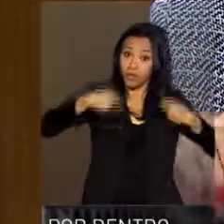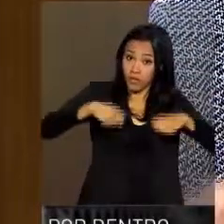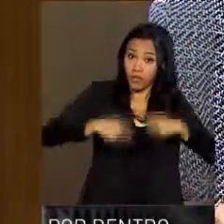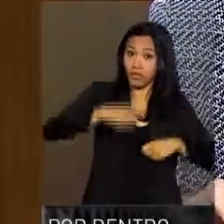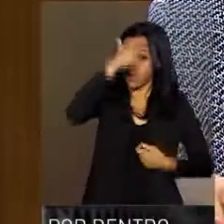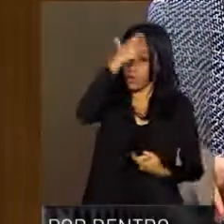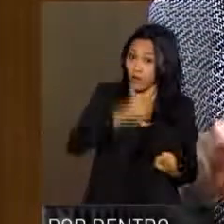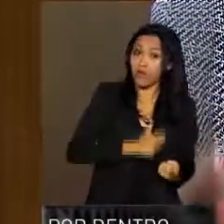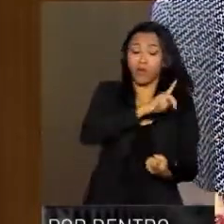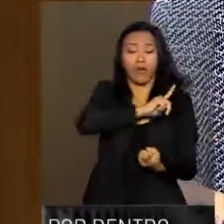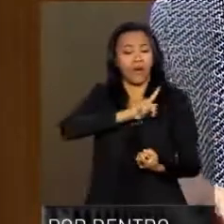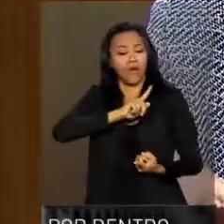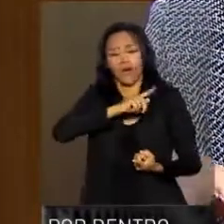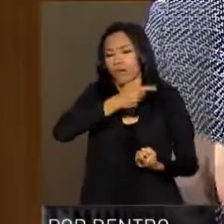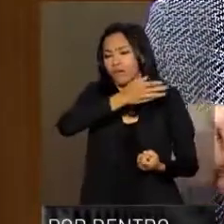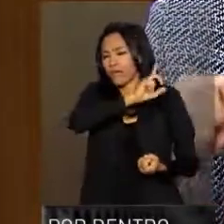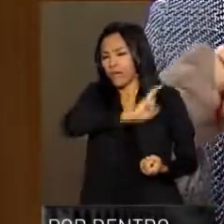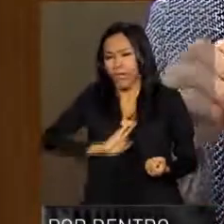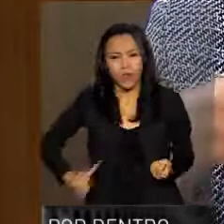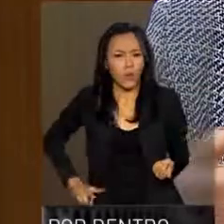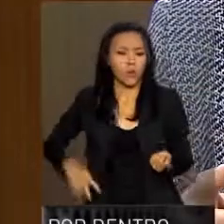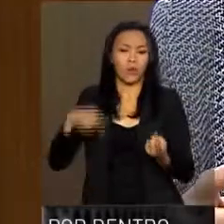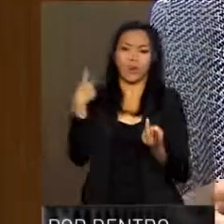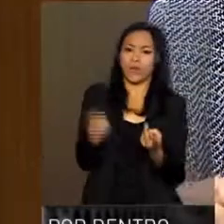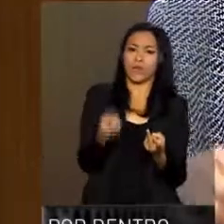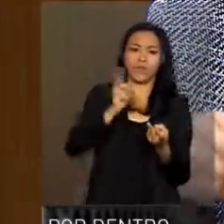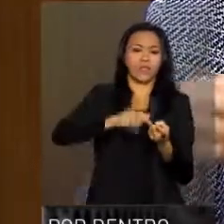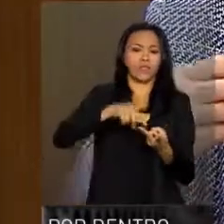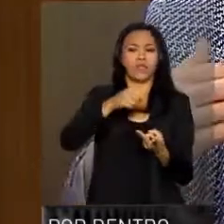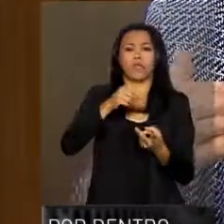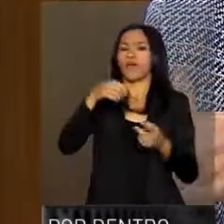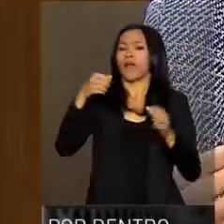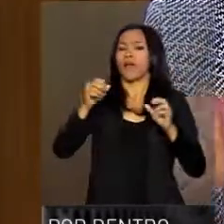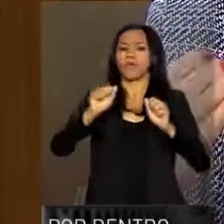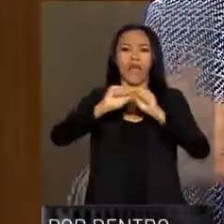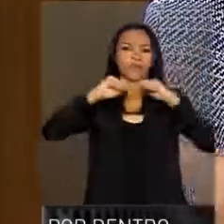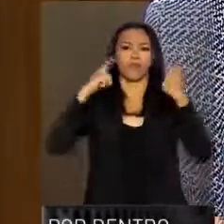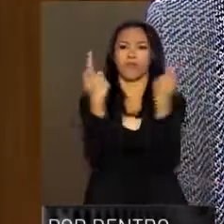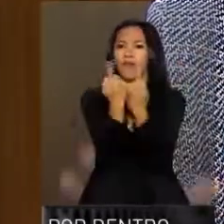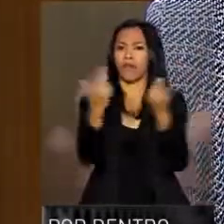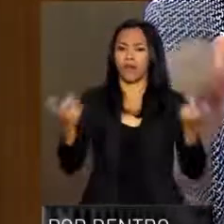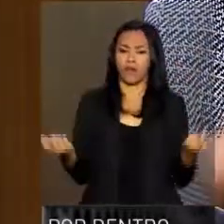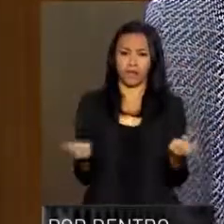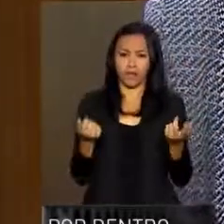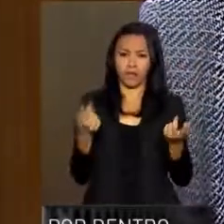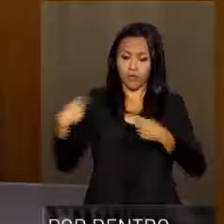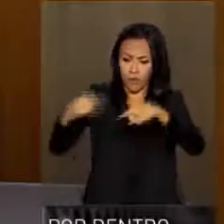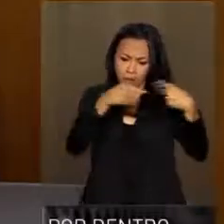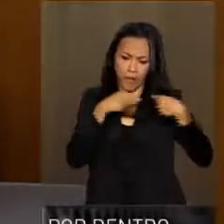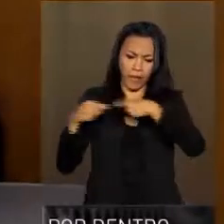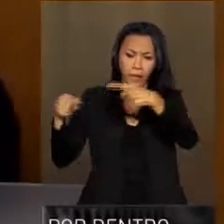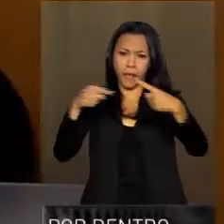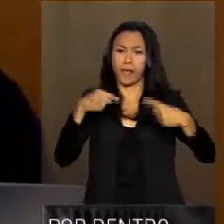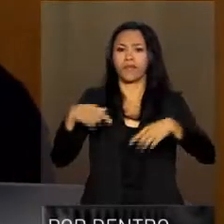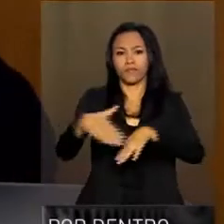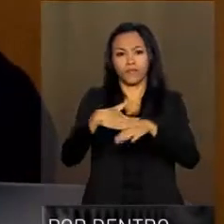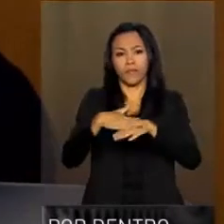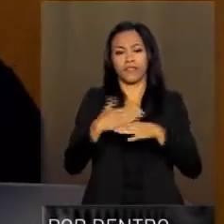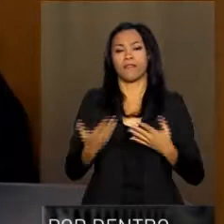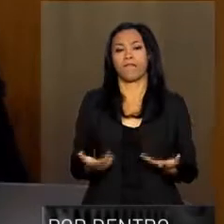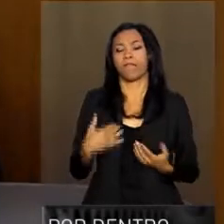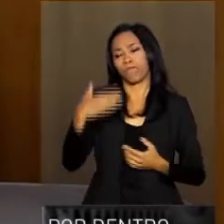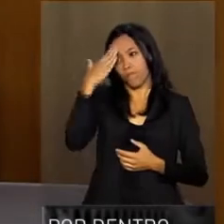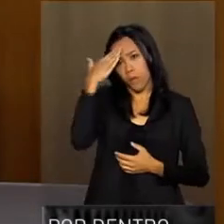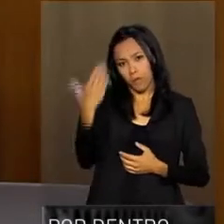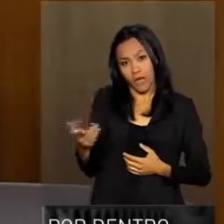estimular que as câmaras de vereadores as assembleias o debate na base walter lima muito obrigada pela